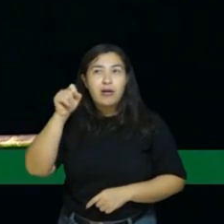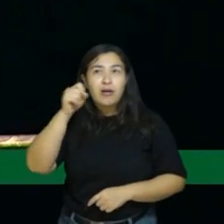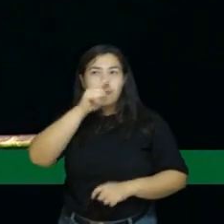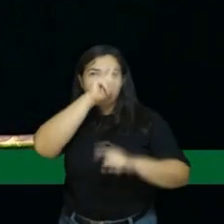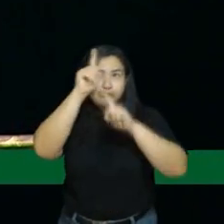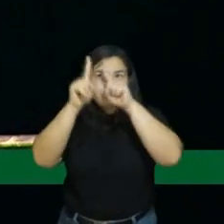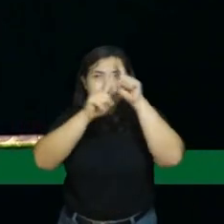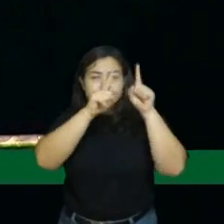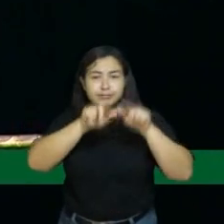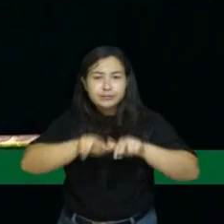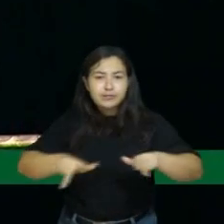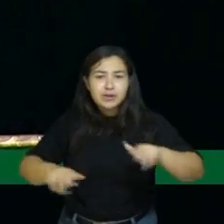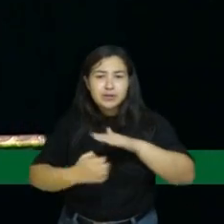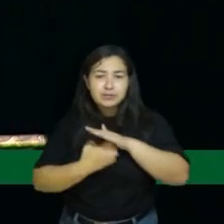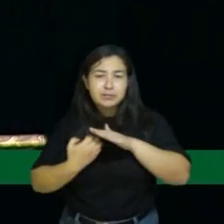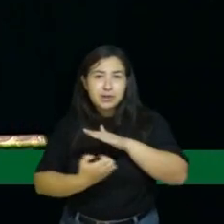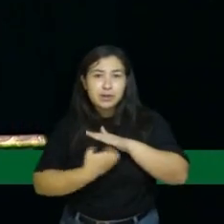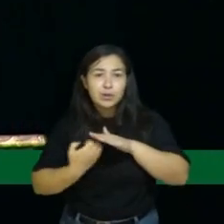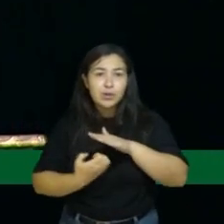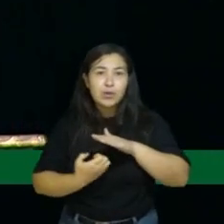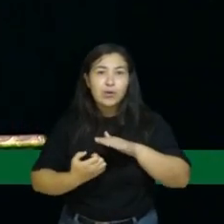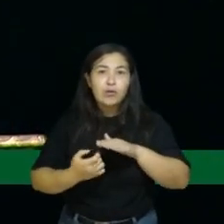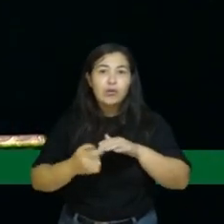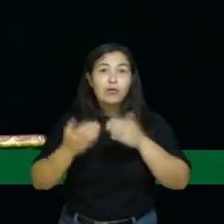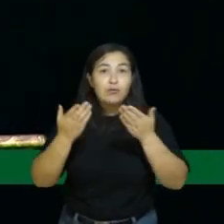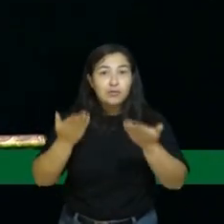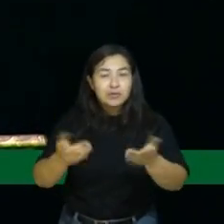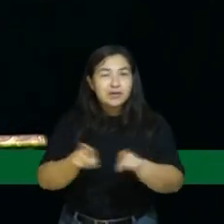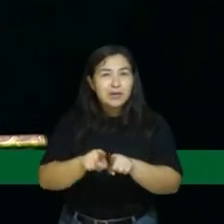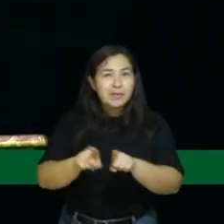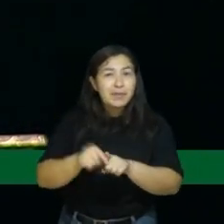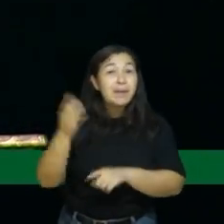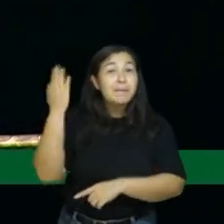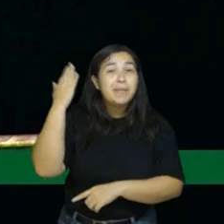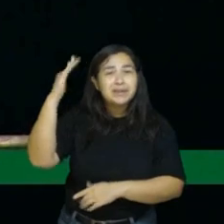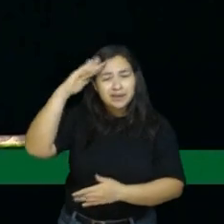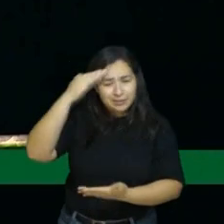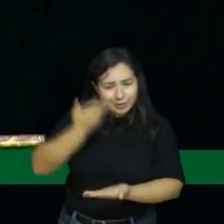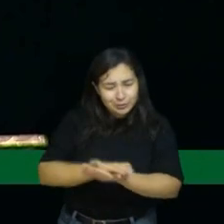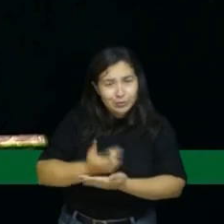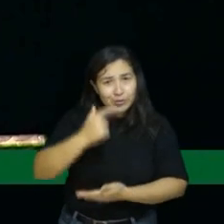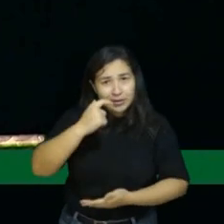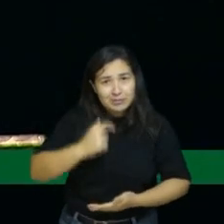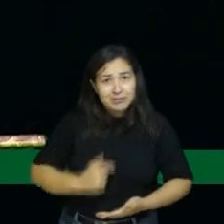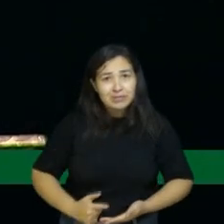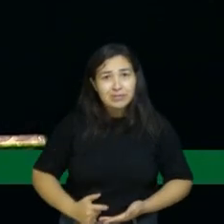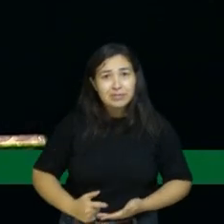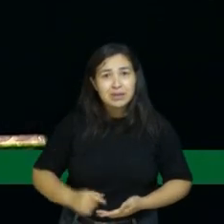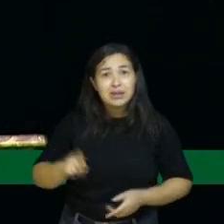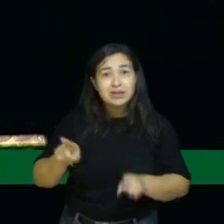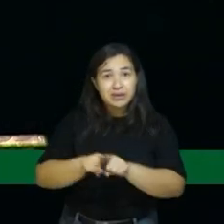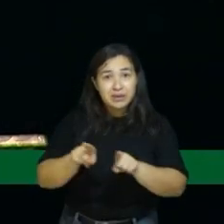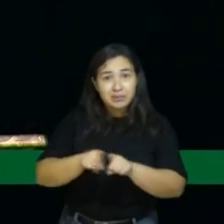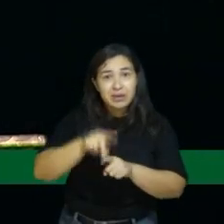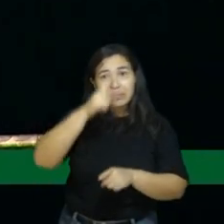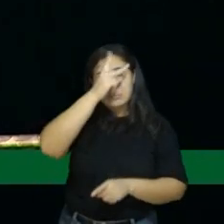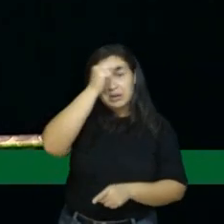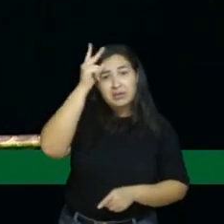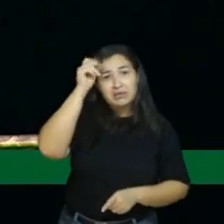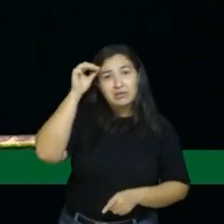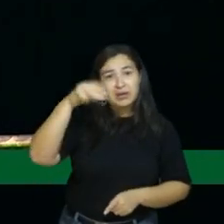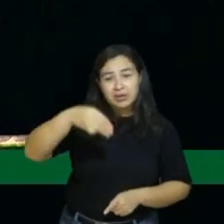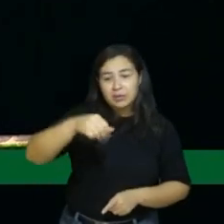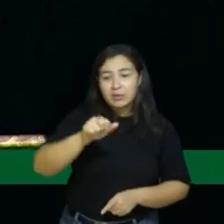você, deputado, que acreditou nessa professora 15 anos atrás e me deu oportunidade, assim como o prefeito Mário aqui em Blumenau,